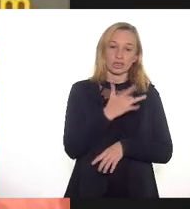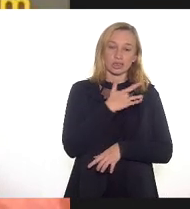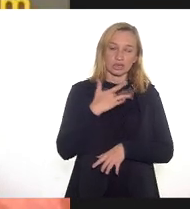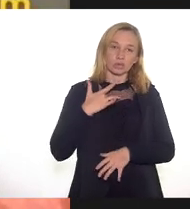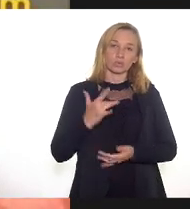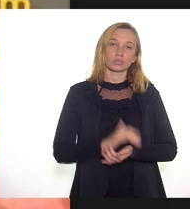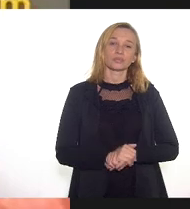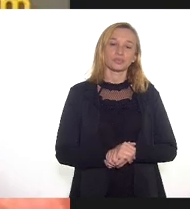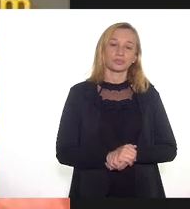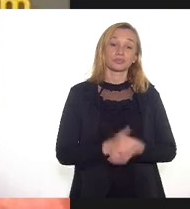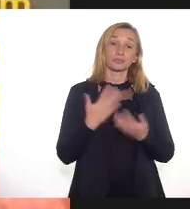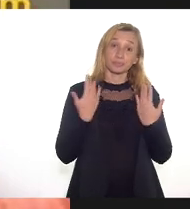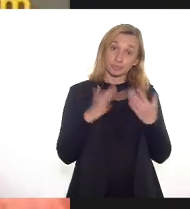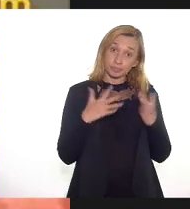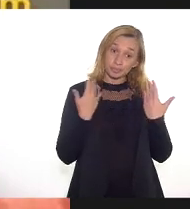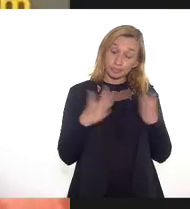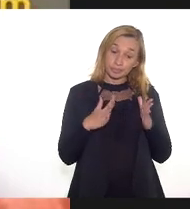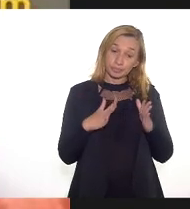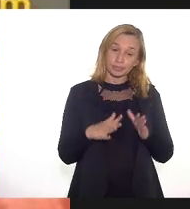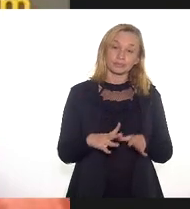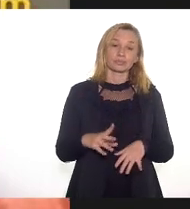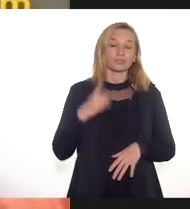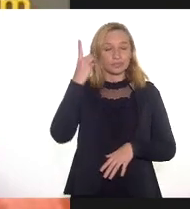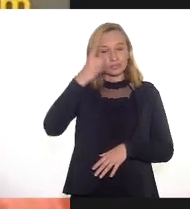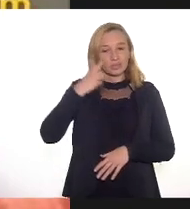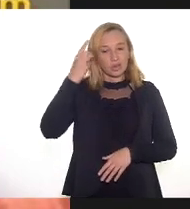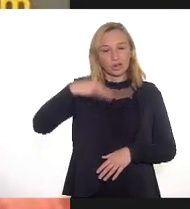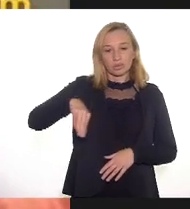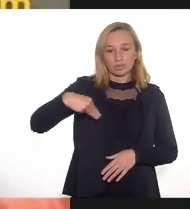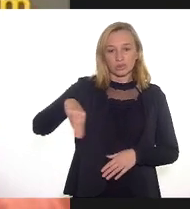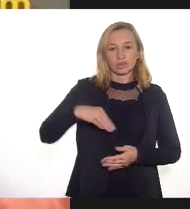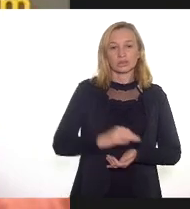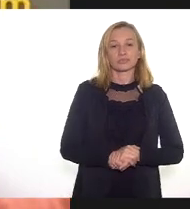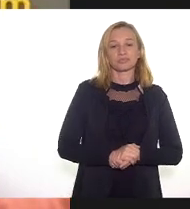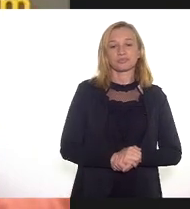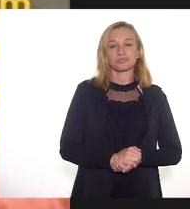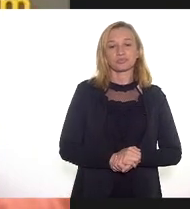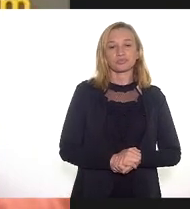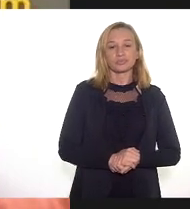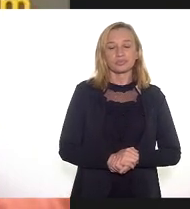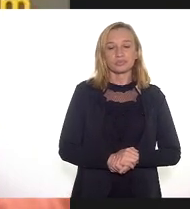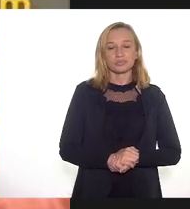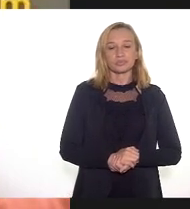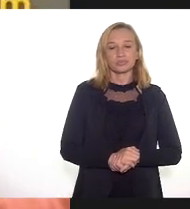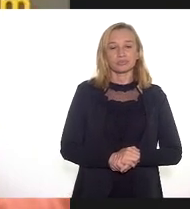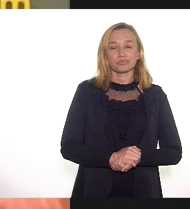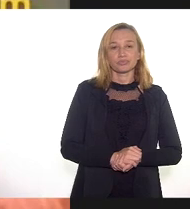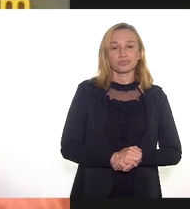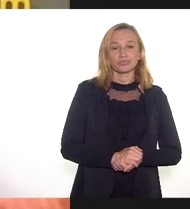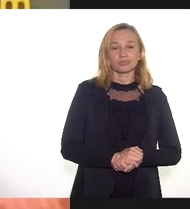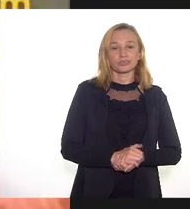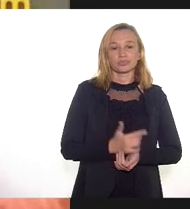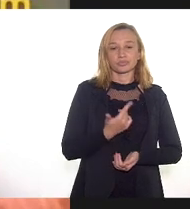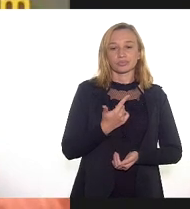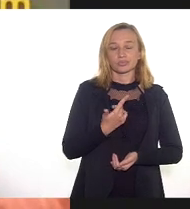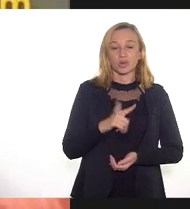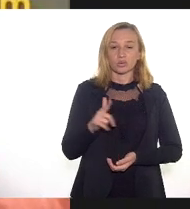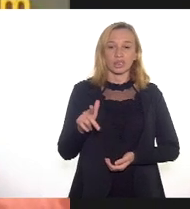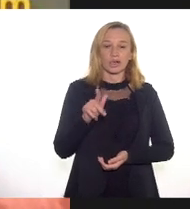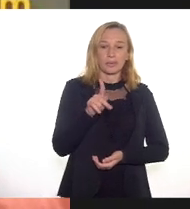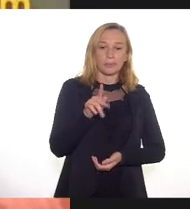saúde. Parabéns, deputado Carlos Mink. Aqui não tem pegadinha